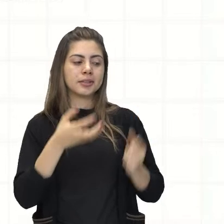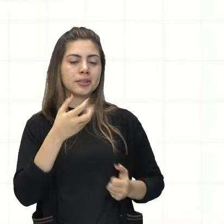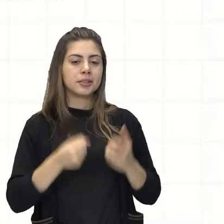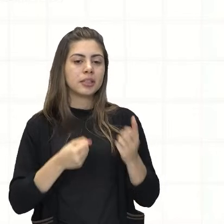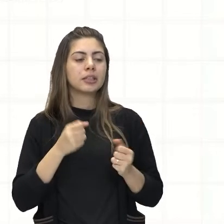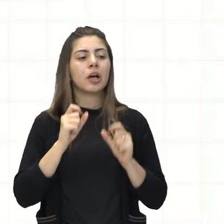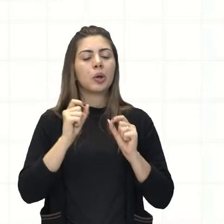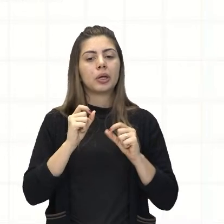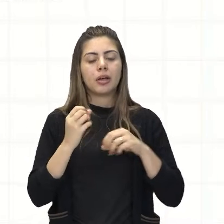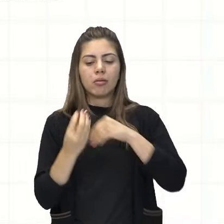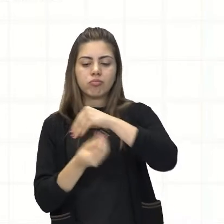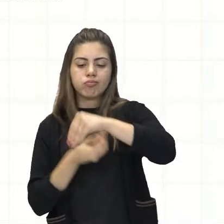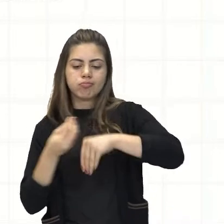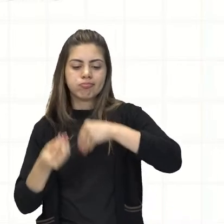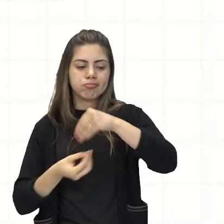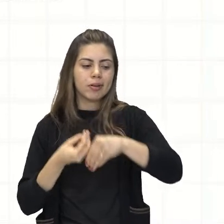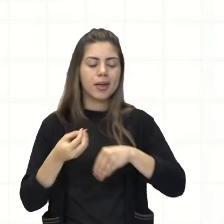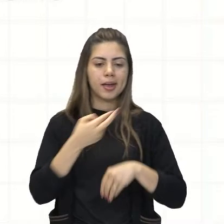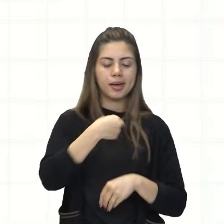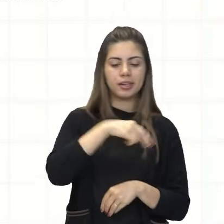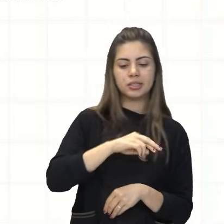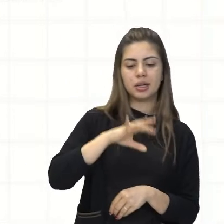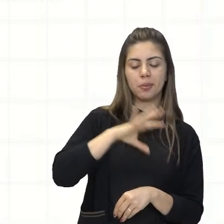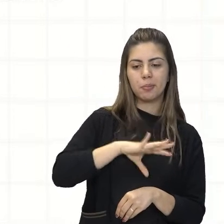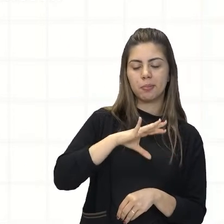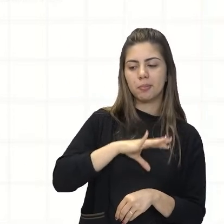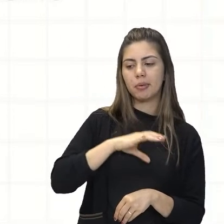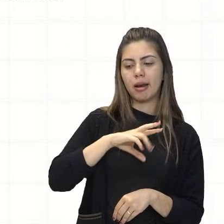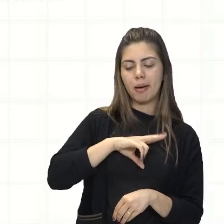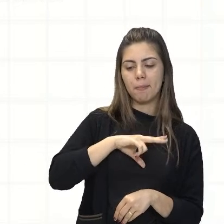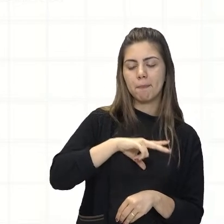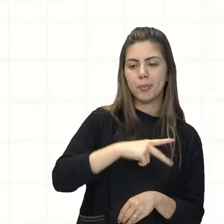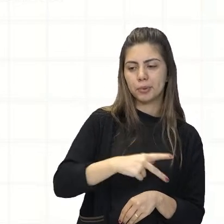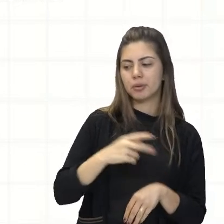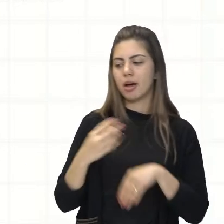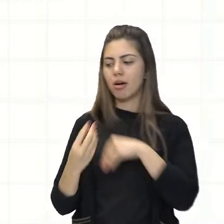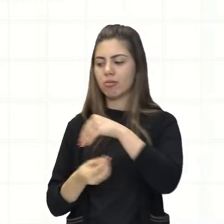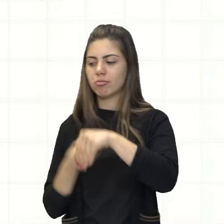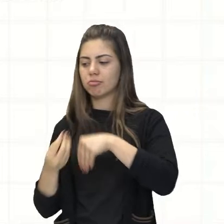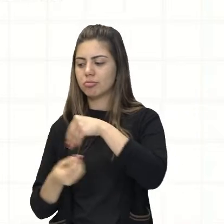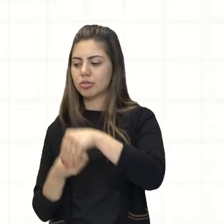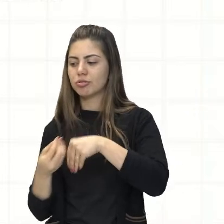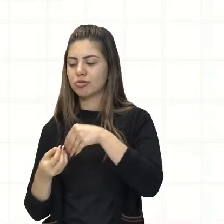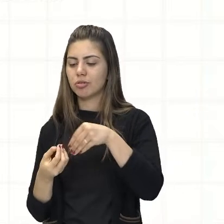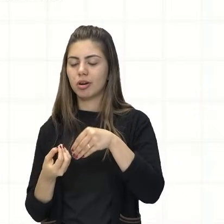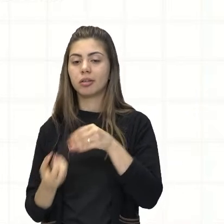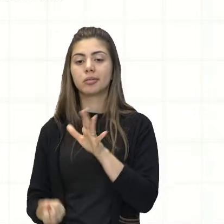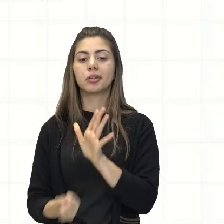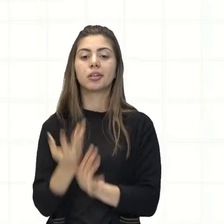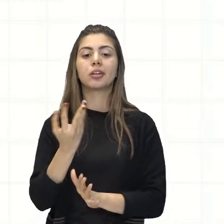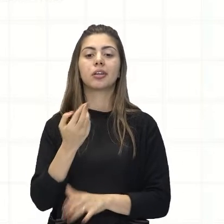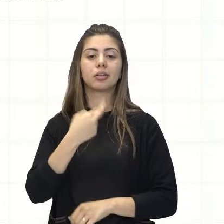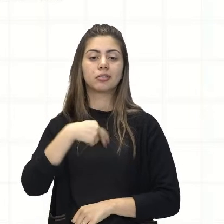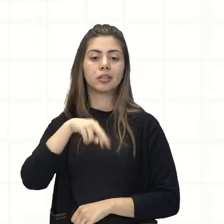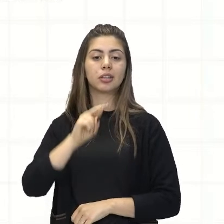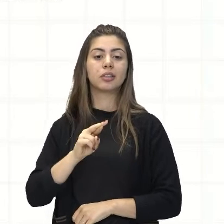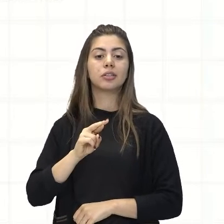as práticas religiosas africanas com o cristianismo europeu, formando o que nós vamos chamar